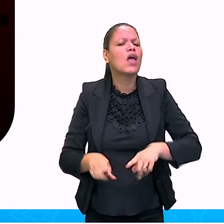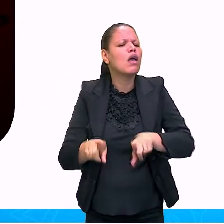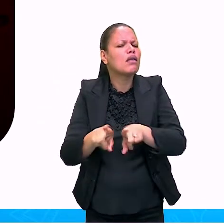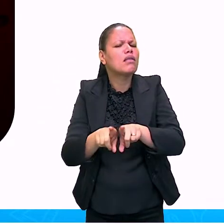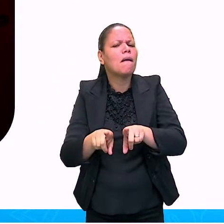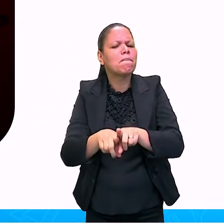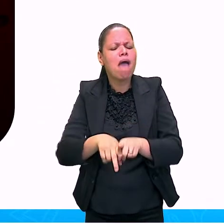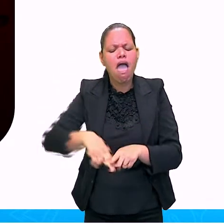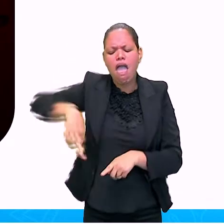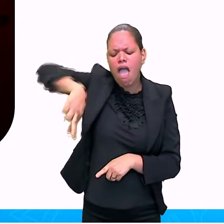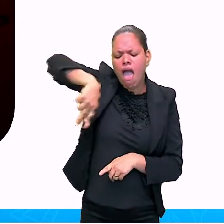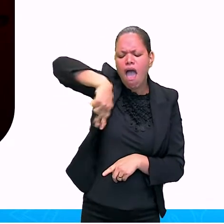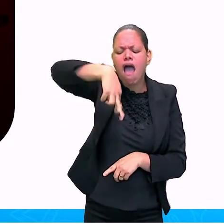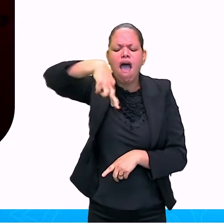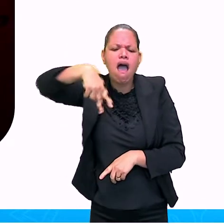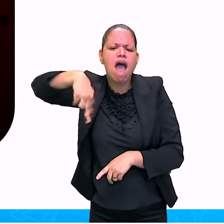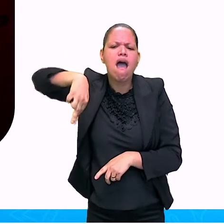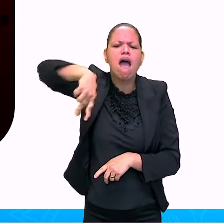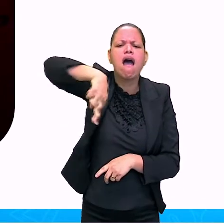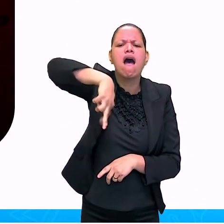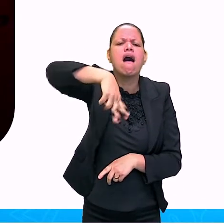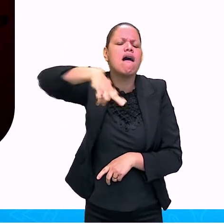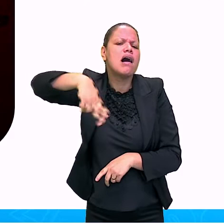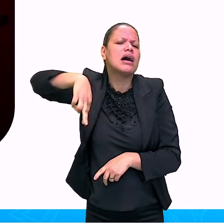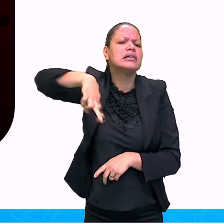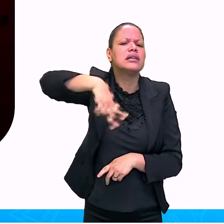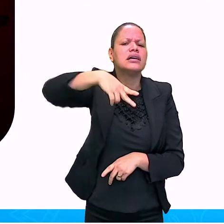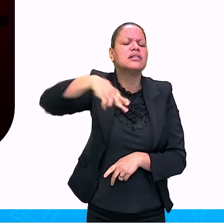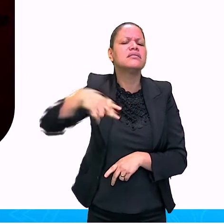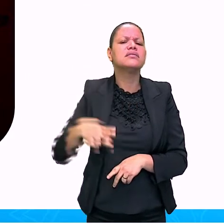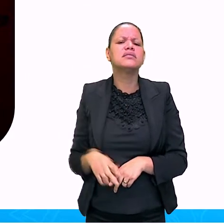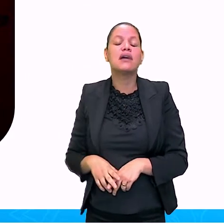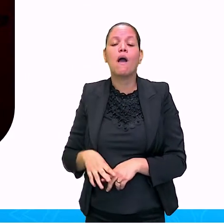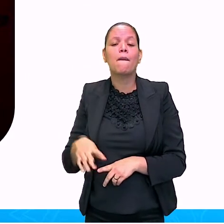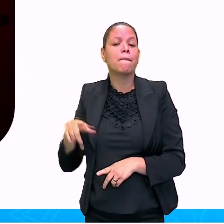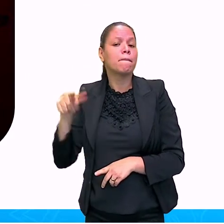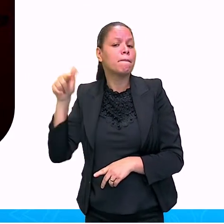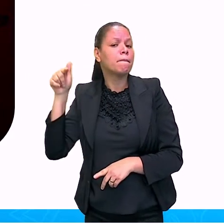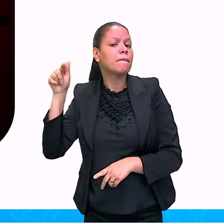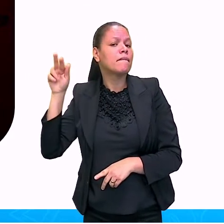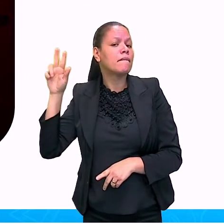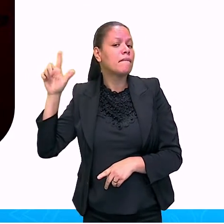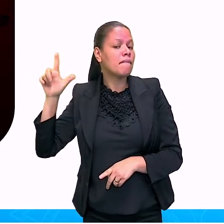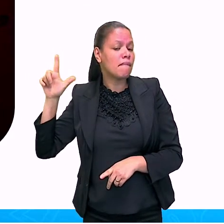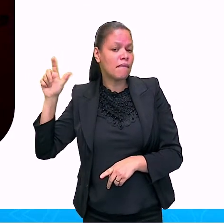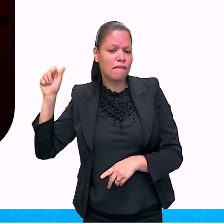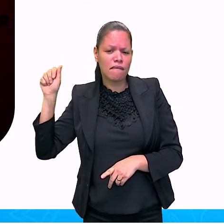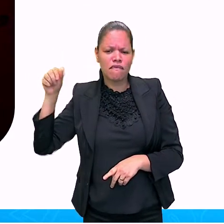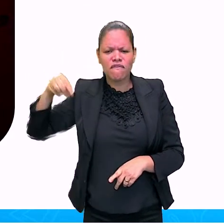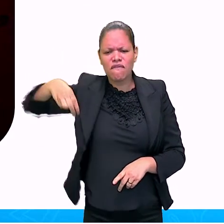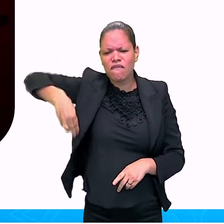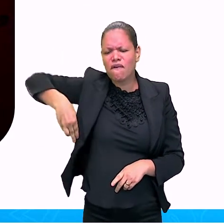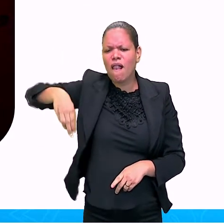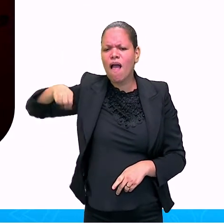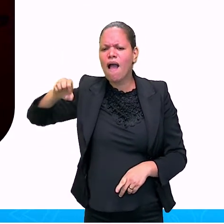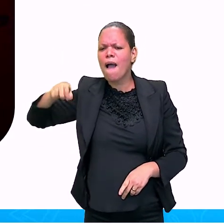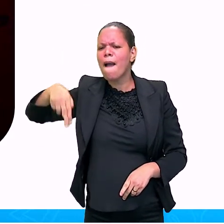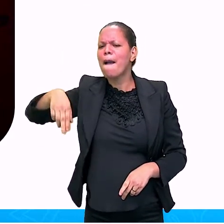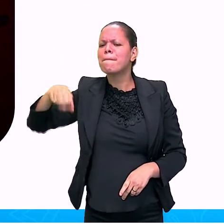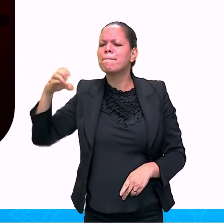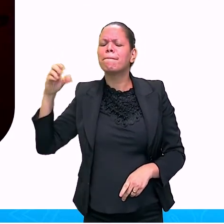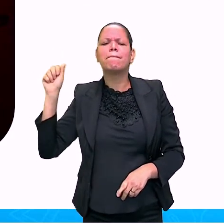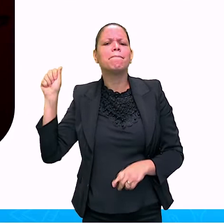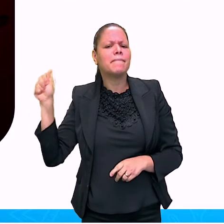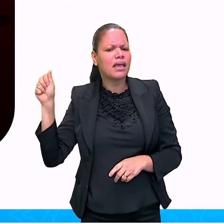dança flamenca. O trouxe para vocês aqui como a arte, né? A arte, a cultura, a questão